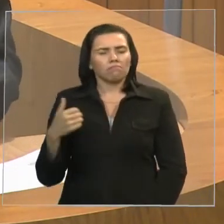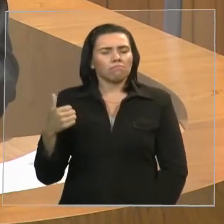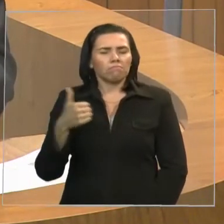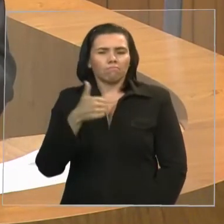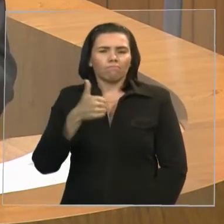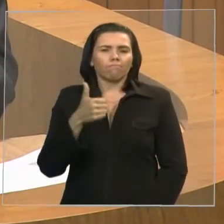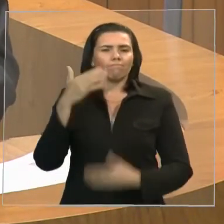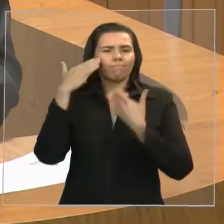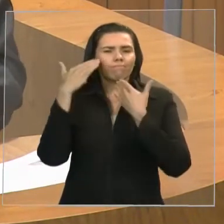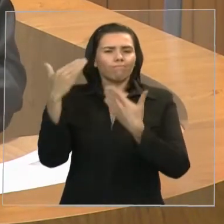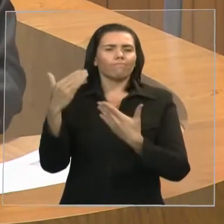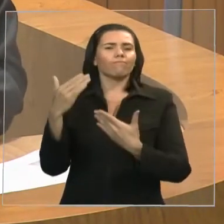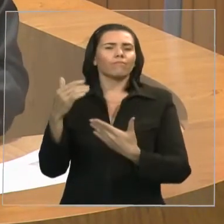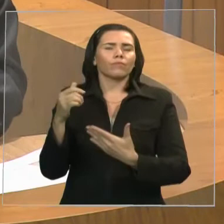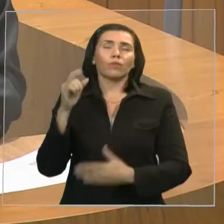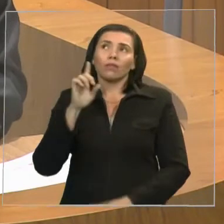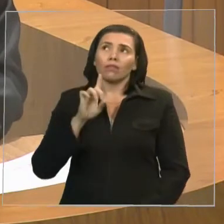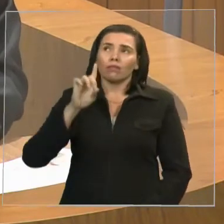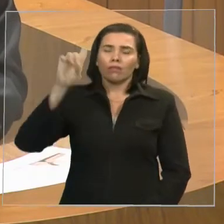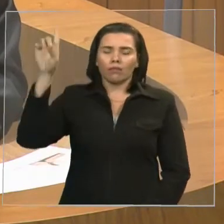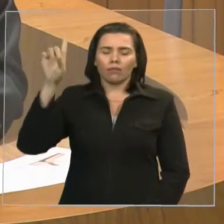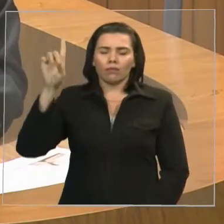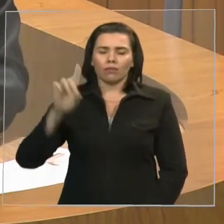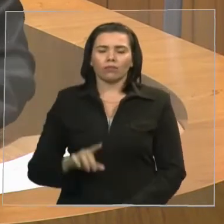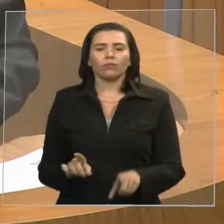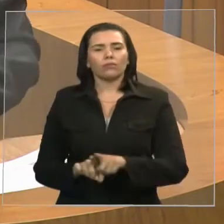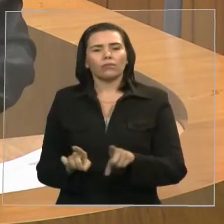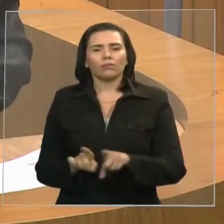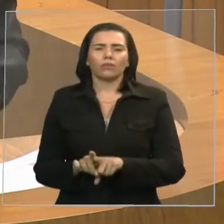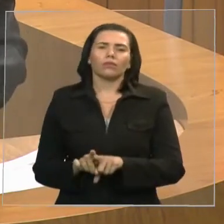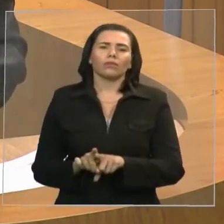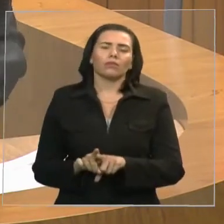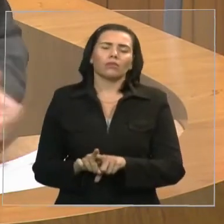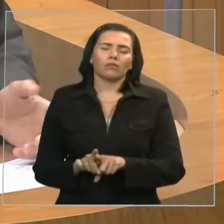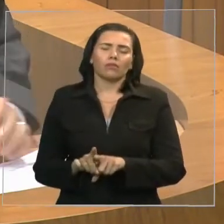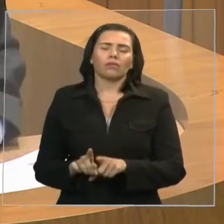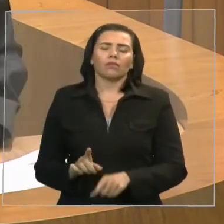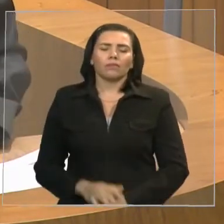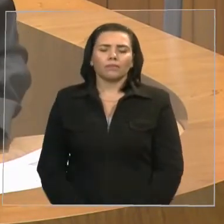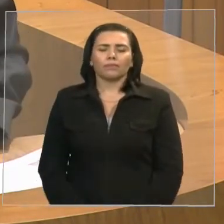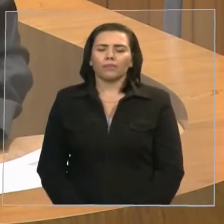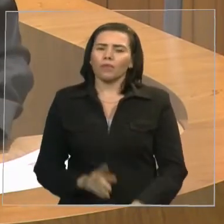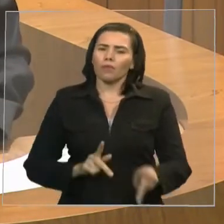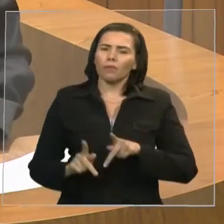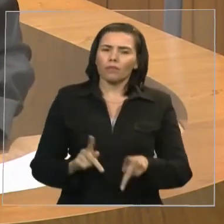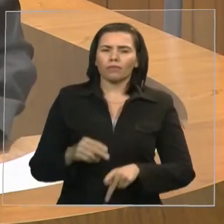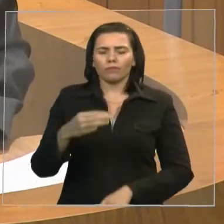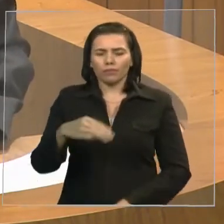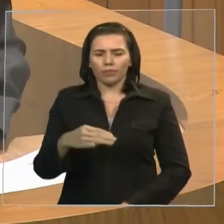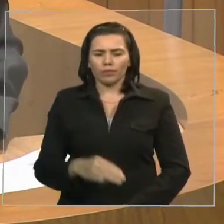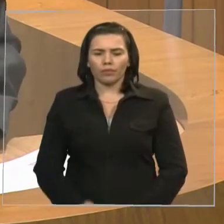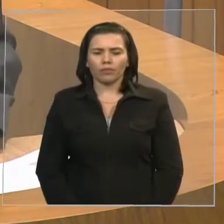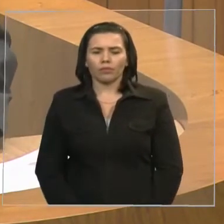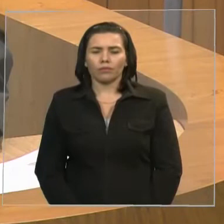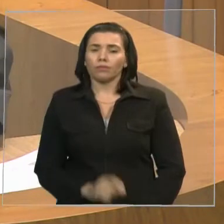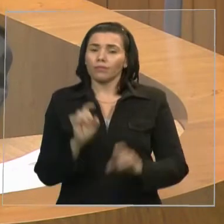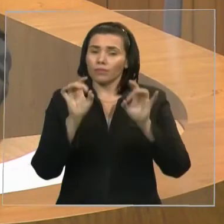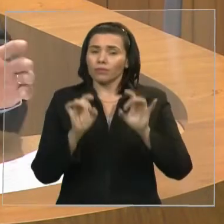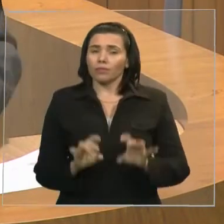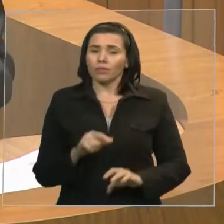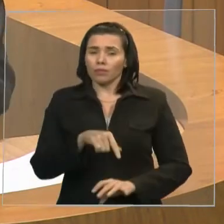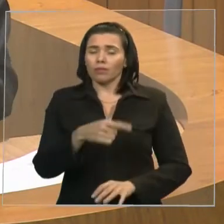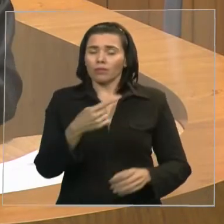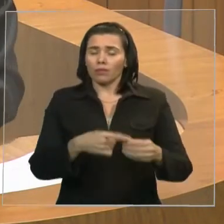Maranhão, pelo reconhecimento das pessoas para conosco. E, como disse aqui, em especial, Arame. Já